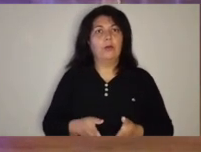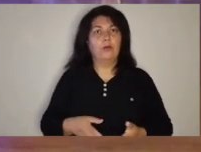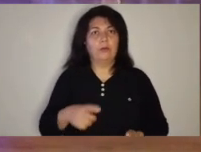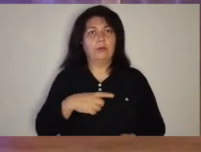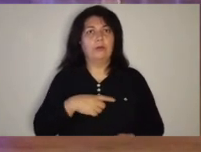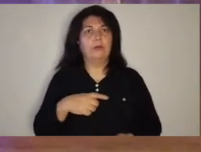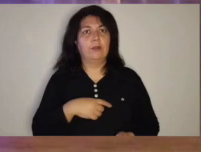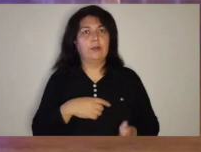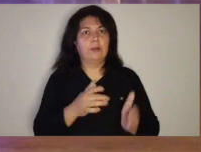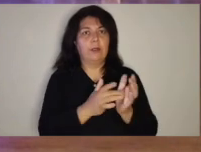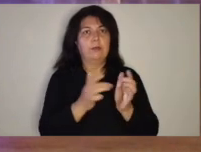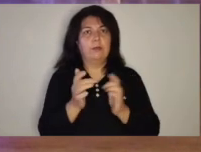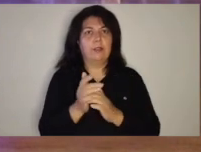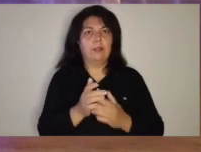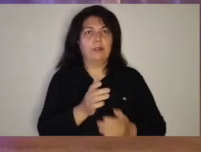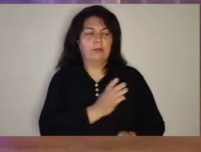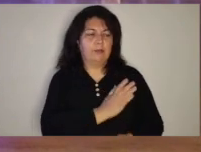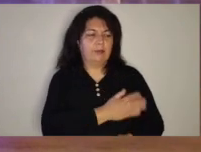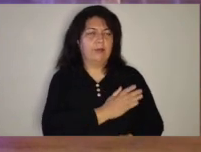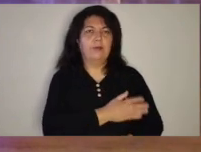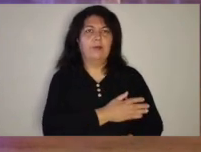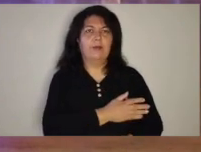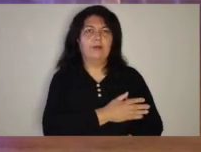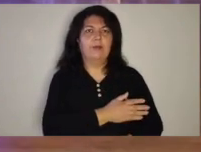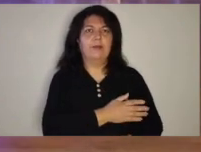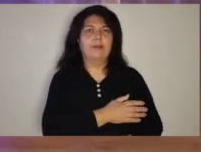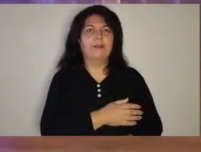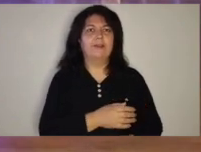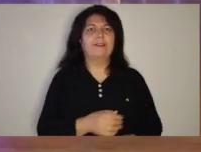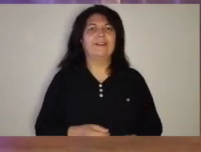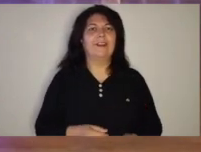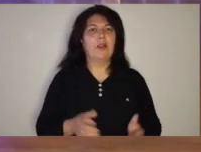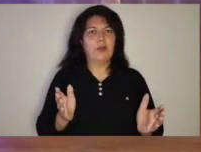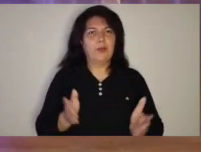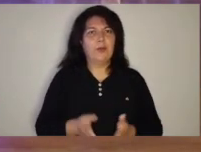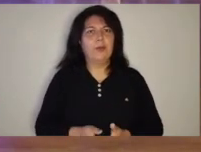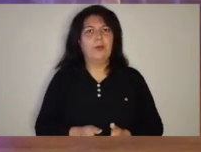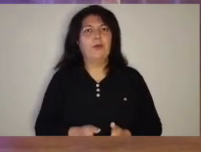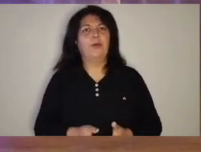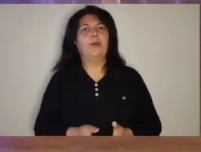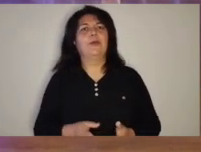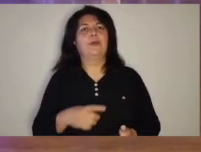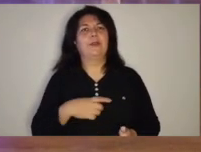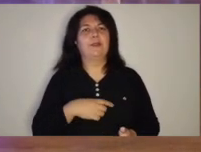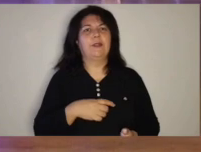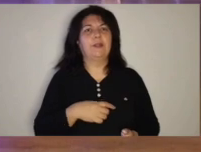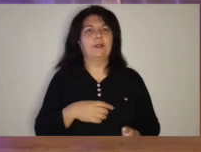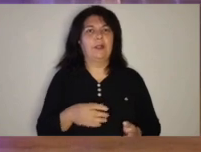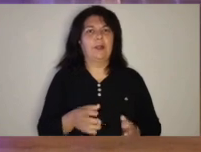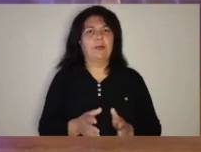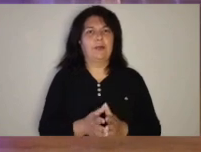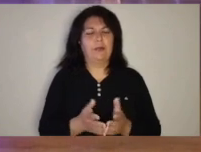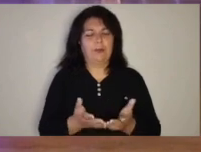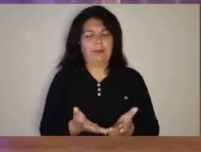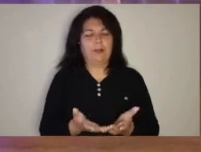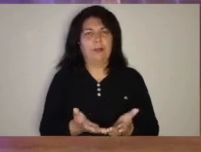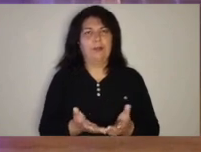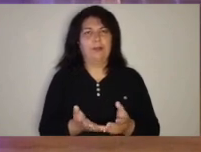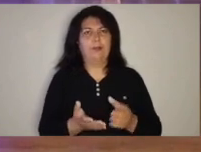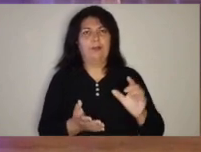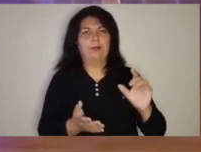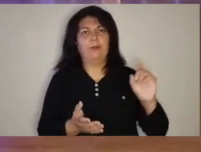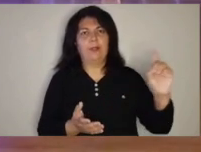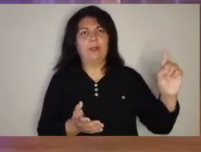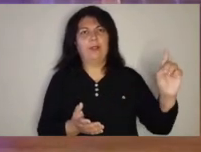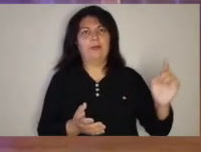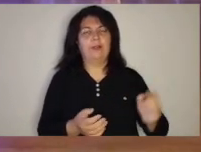Hoje, irmãos, nós temos Jesus Cristo em nosso coração. Hoje nós temos a palavra de Deus. Mas